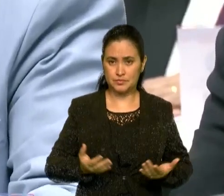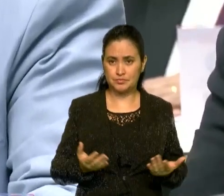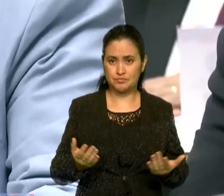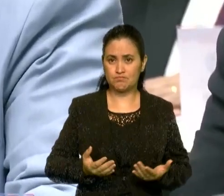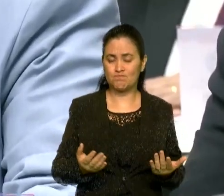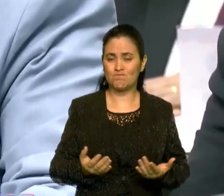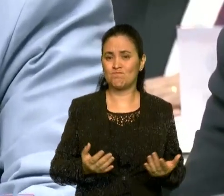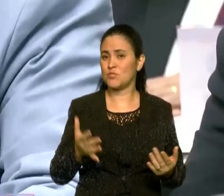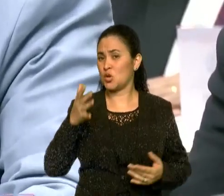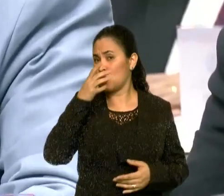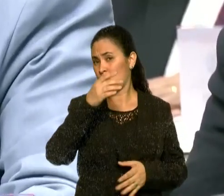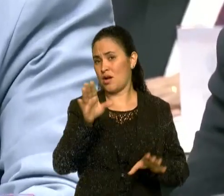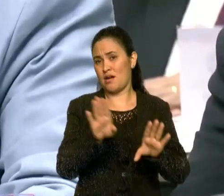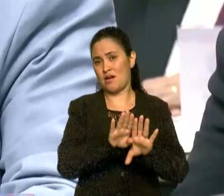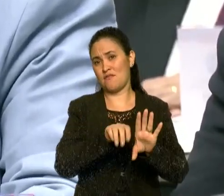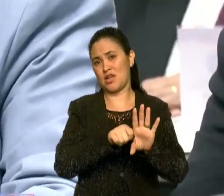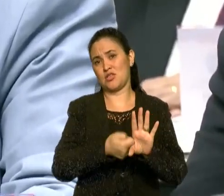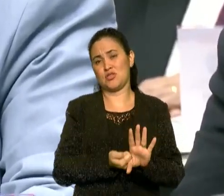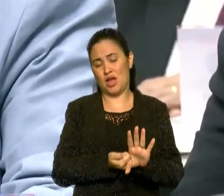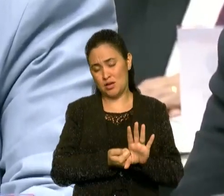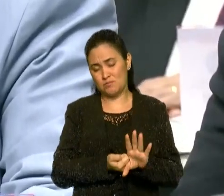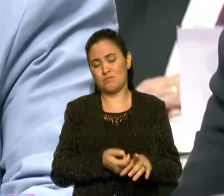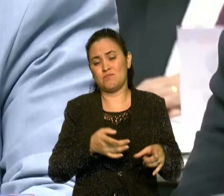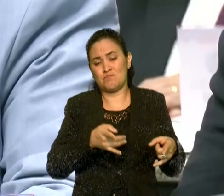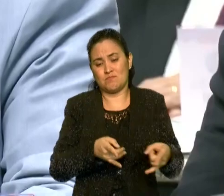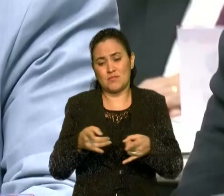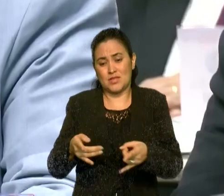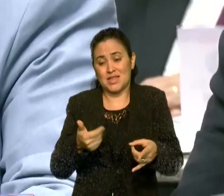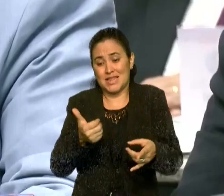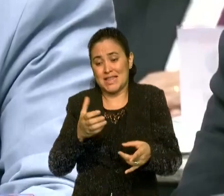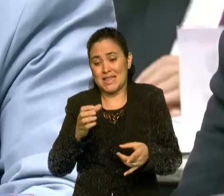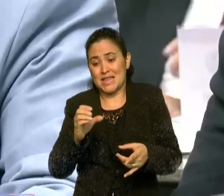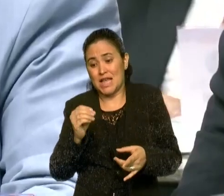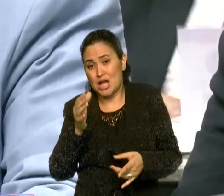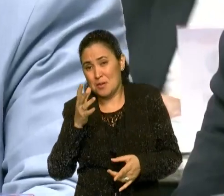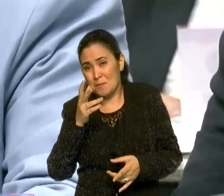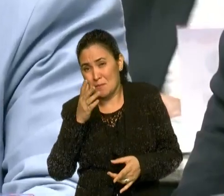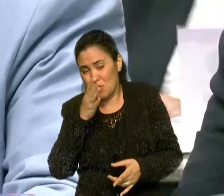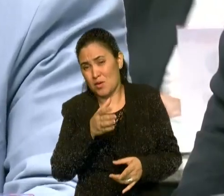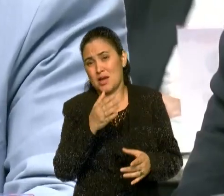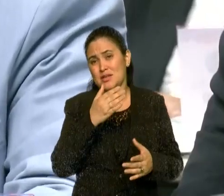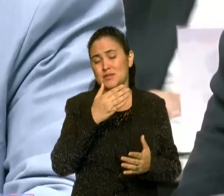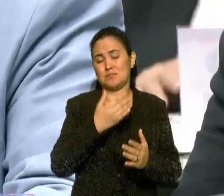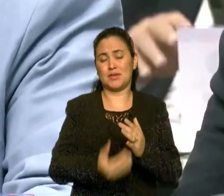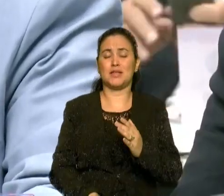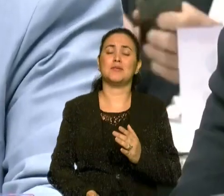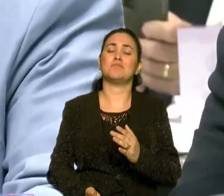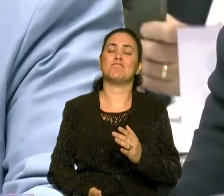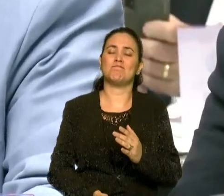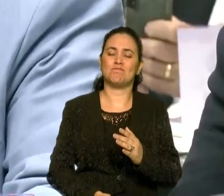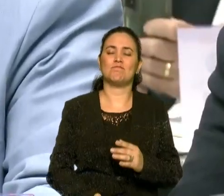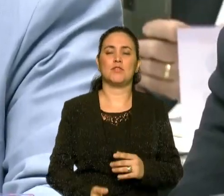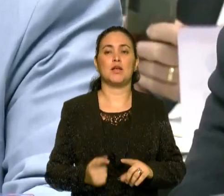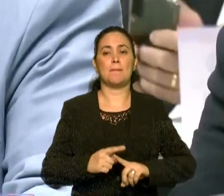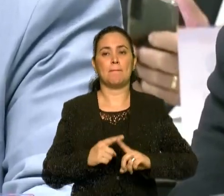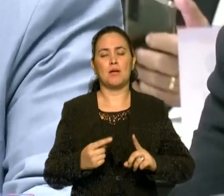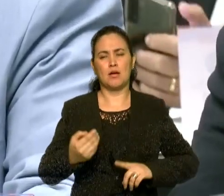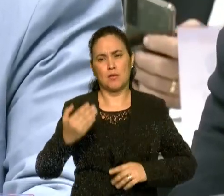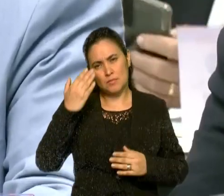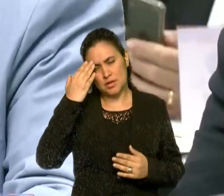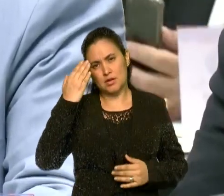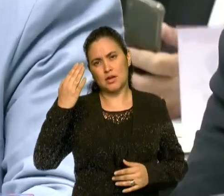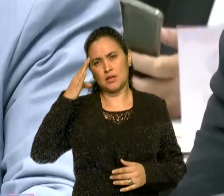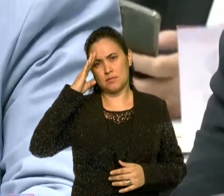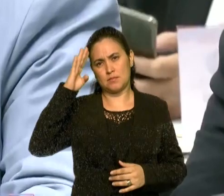e perder os seus 10 leitos. Mas graças ao empenho do nosso governador Carlos Brandão, que fez um convênio fundo a fundo com o